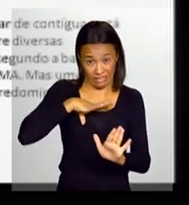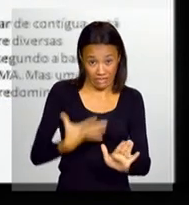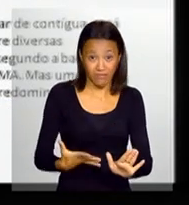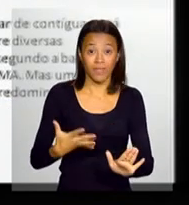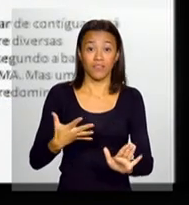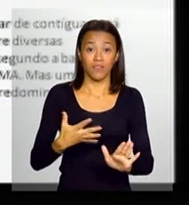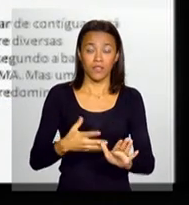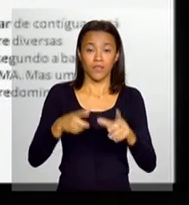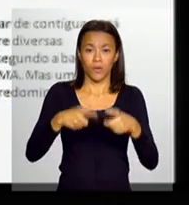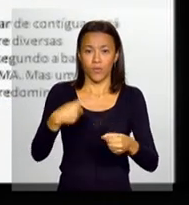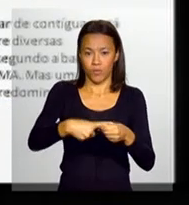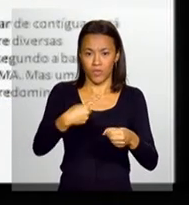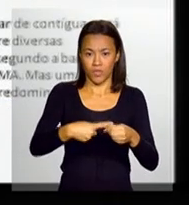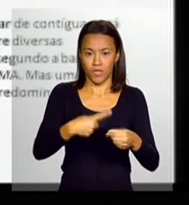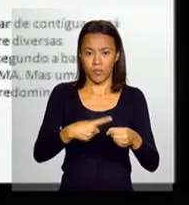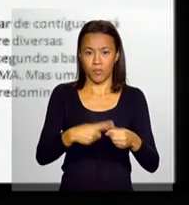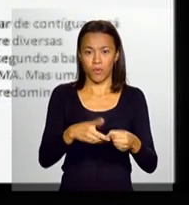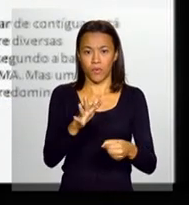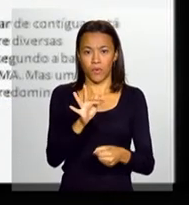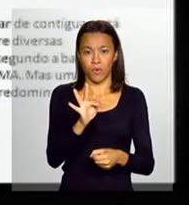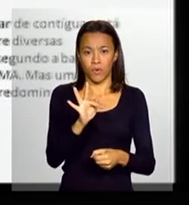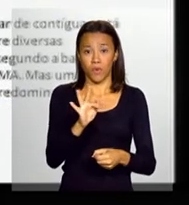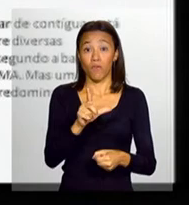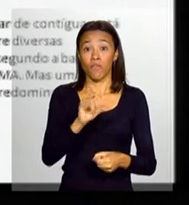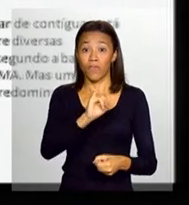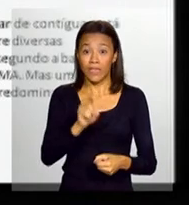o município de Feliz Natal, né, que foram apontados